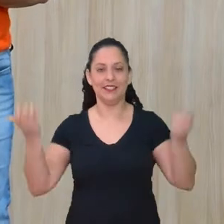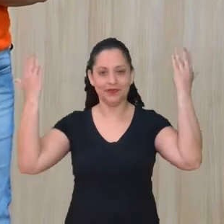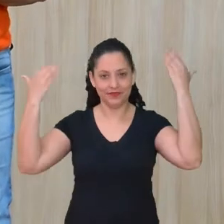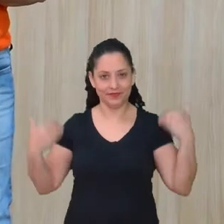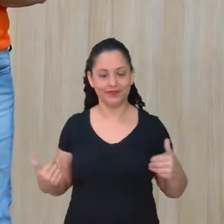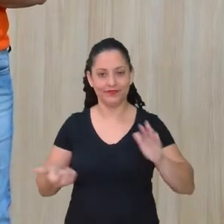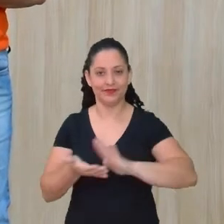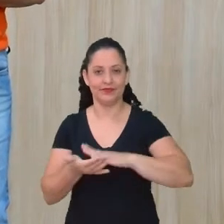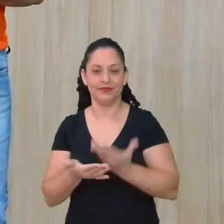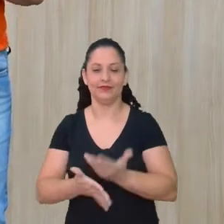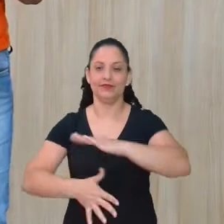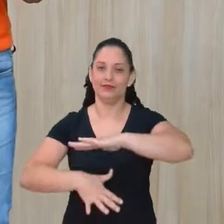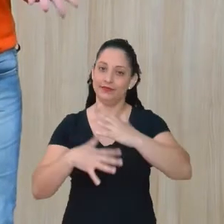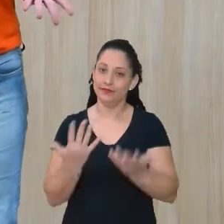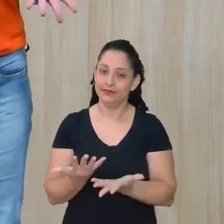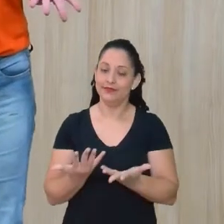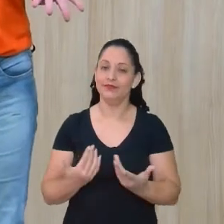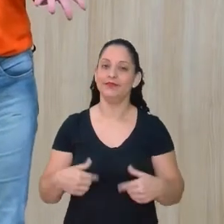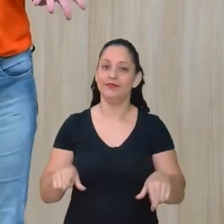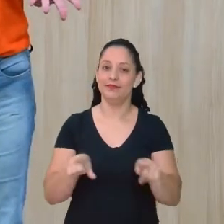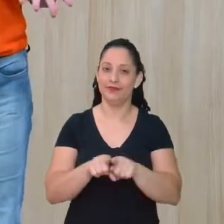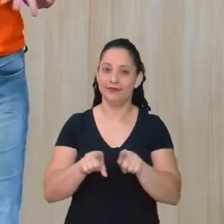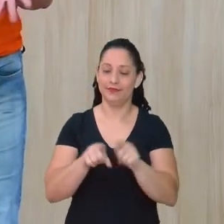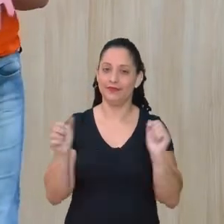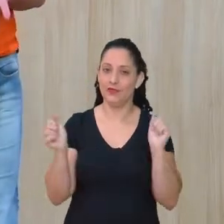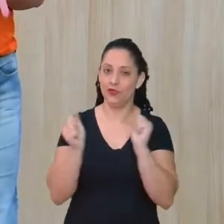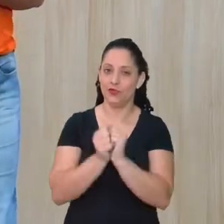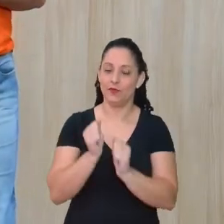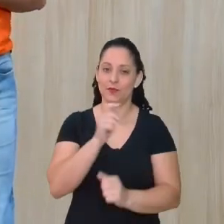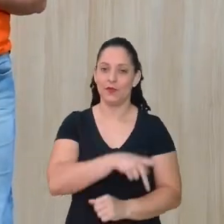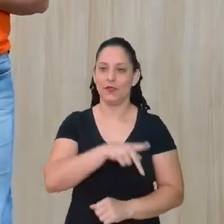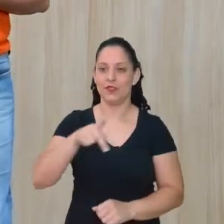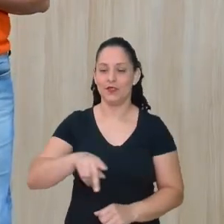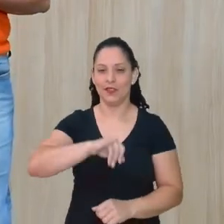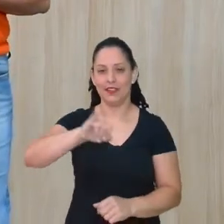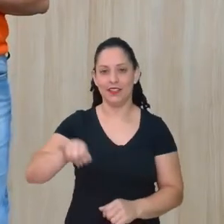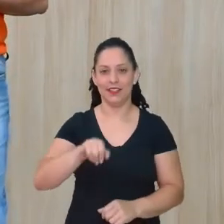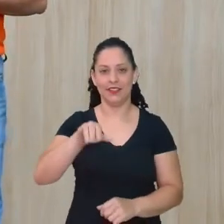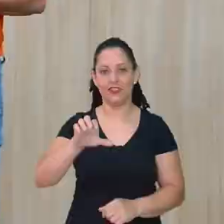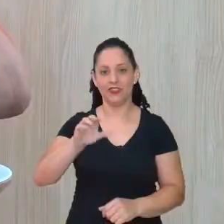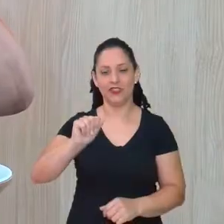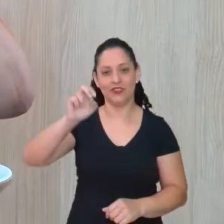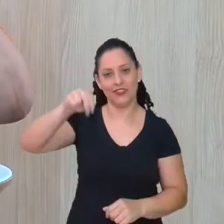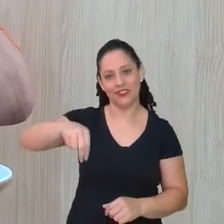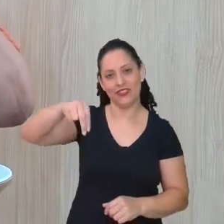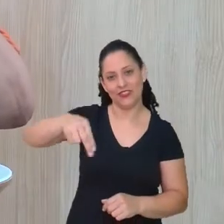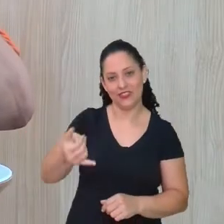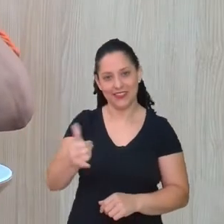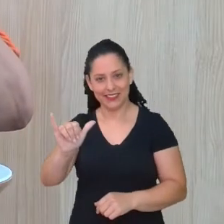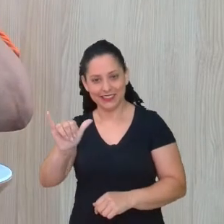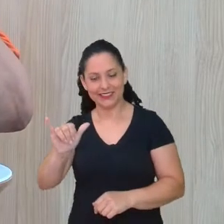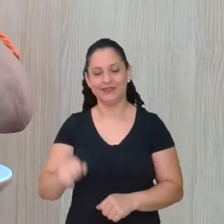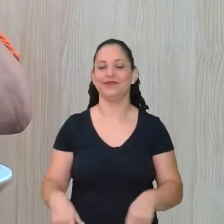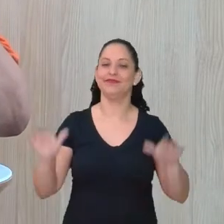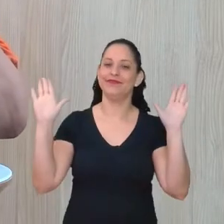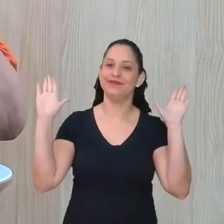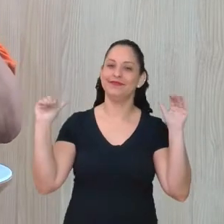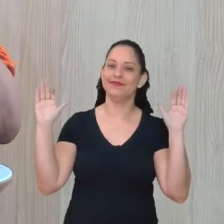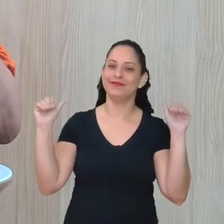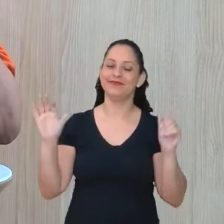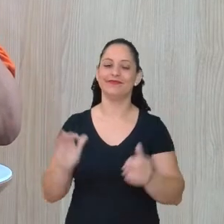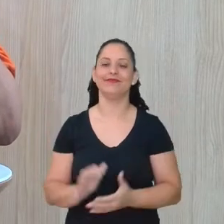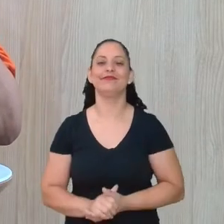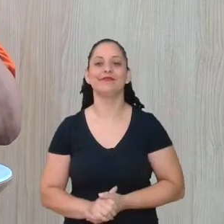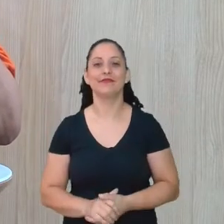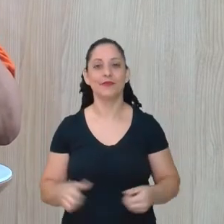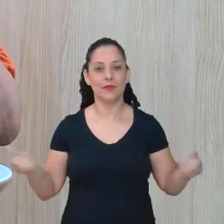tradução para Libras, e com a minha coleguinha, né, Gine. Fala aí, Gine. Oi, pessoal, minha gente, hoje